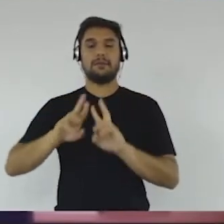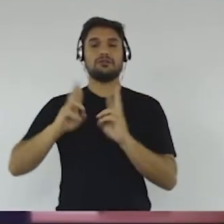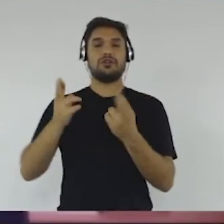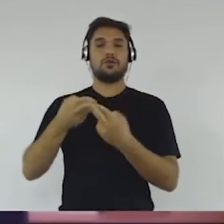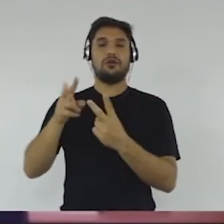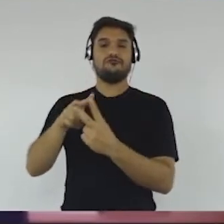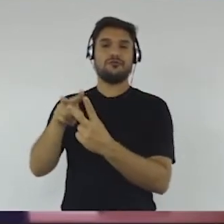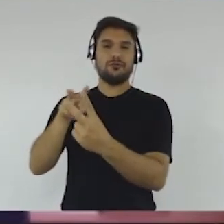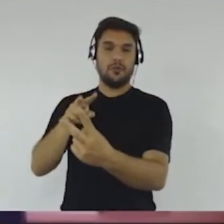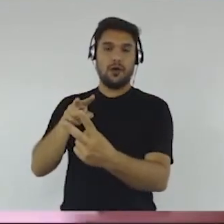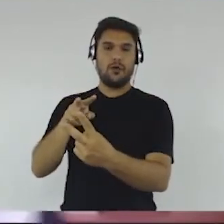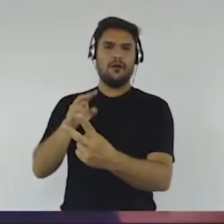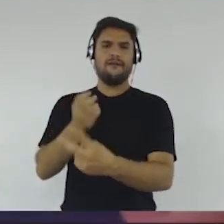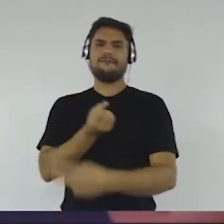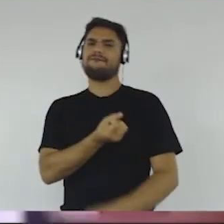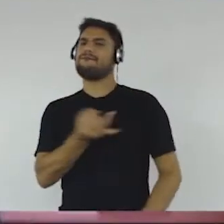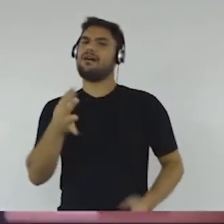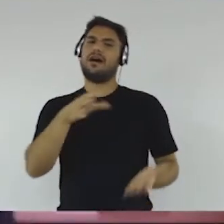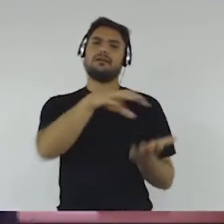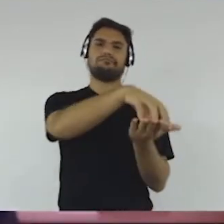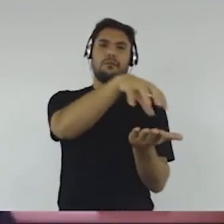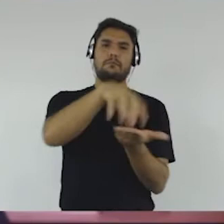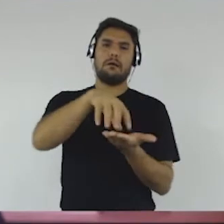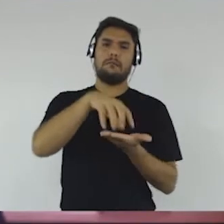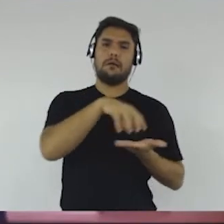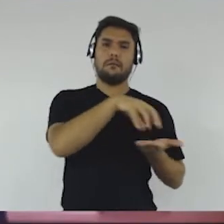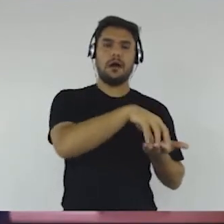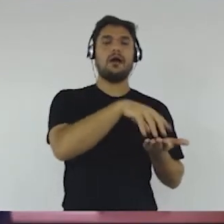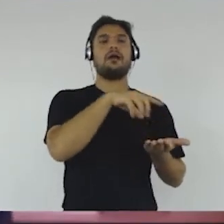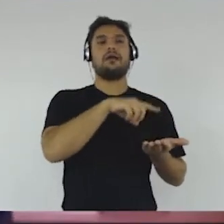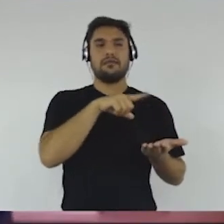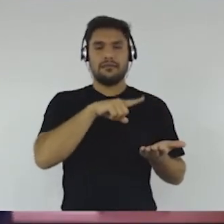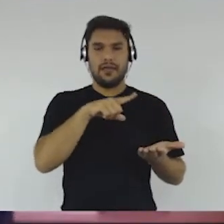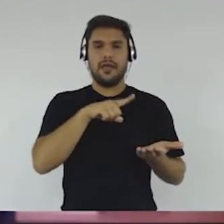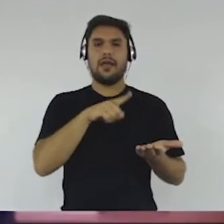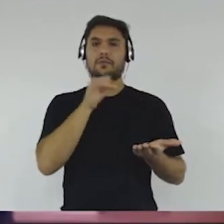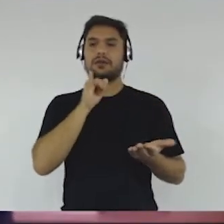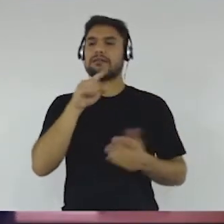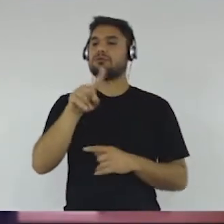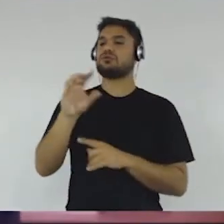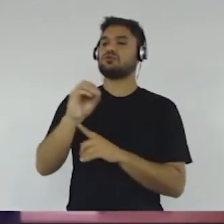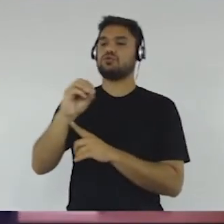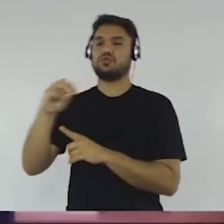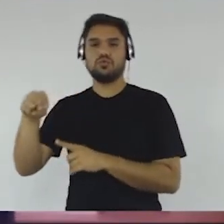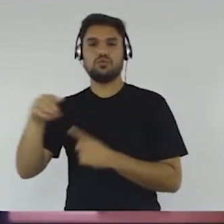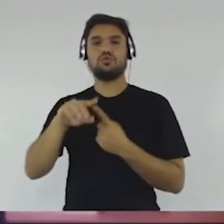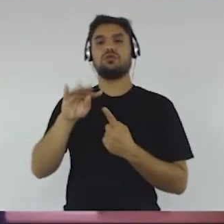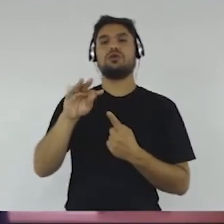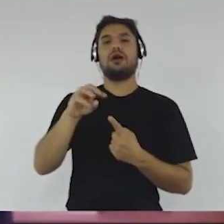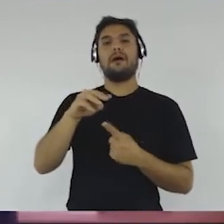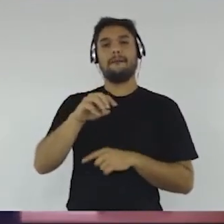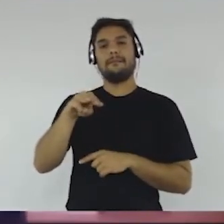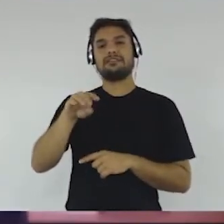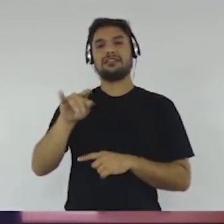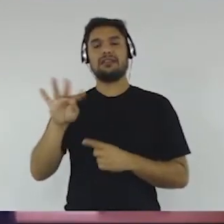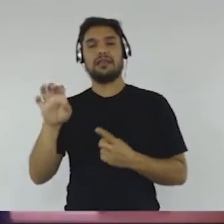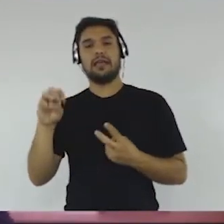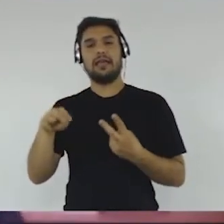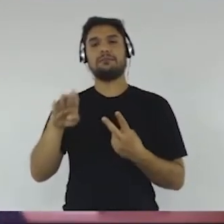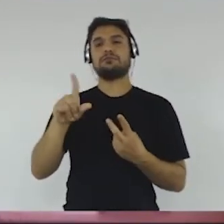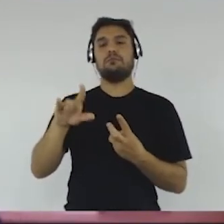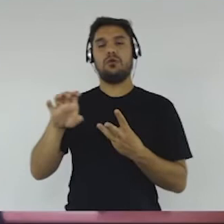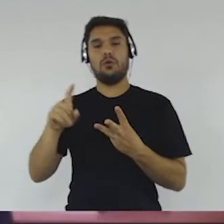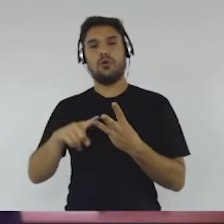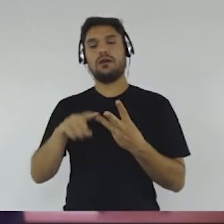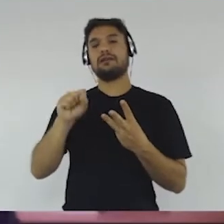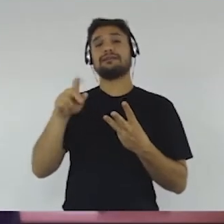virtuais. Várias câmaras, por exemplo, oferecem serviços em Zoom, em Microsoft Teams, em BlueJeans,